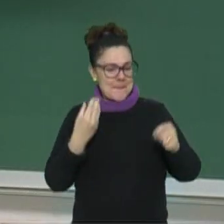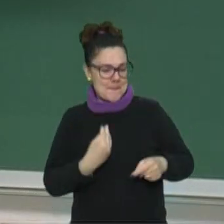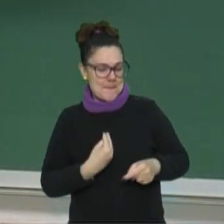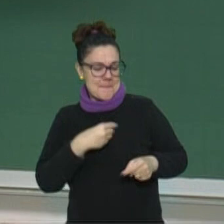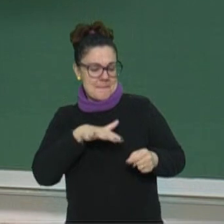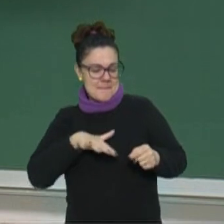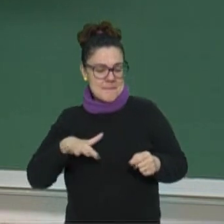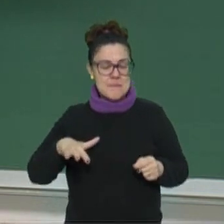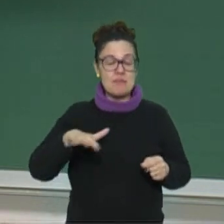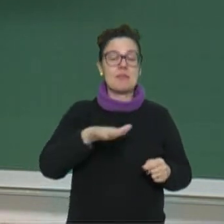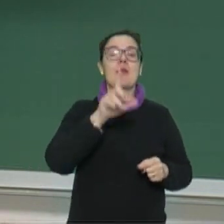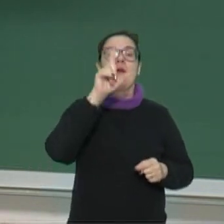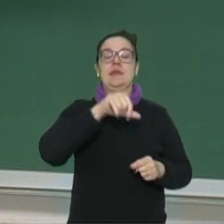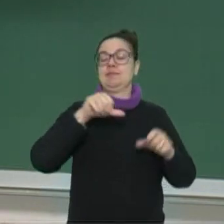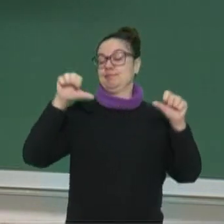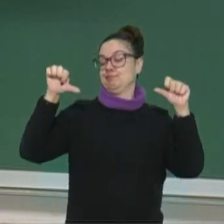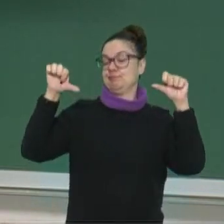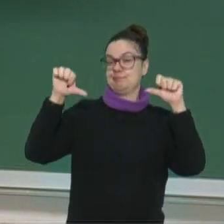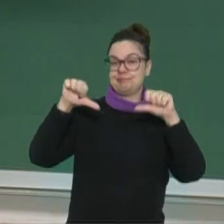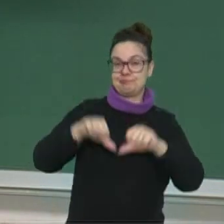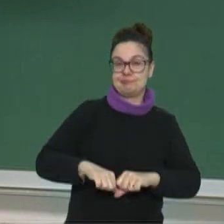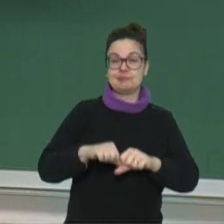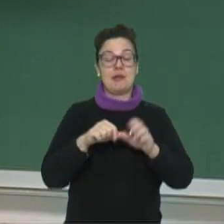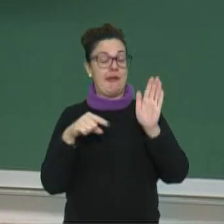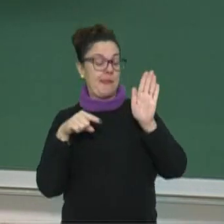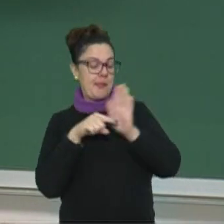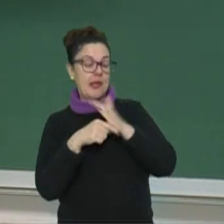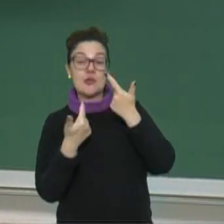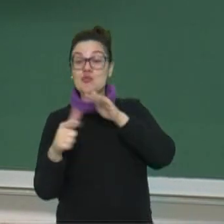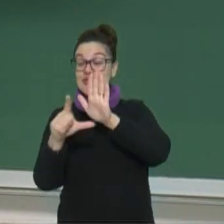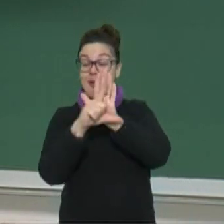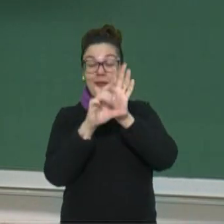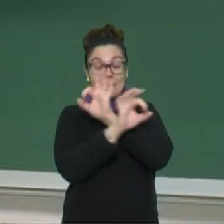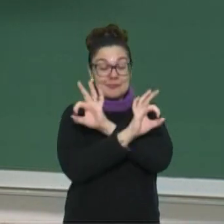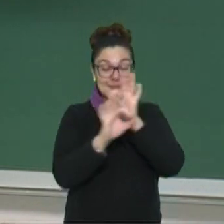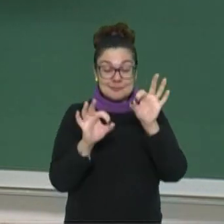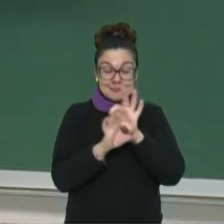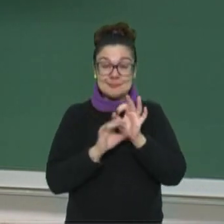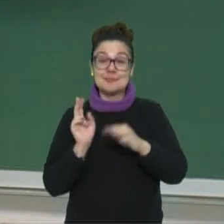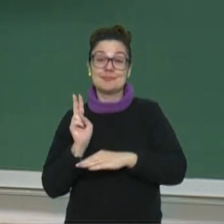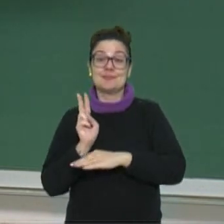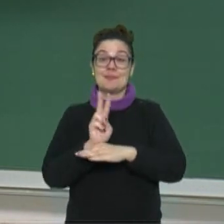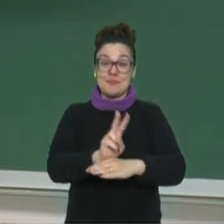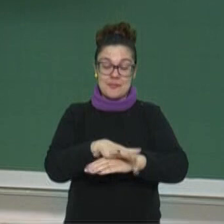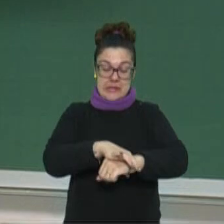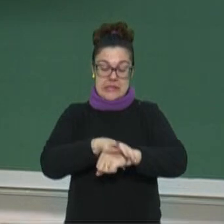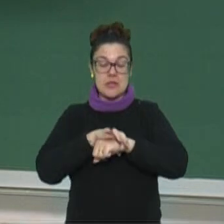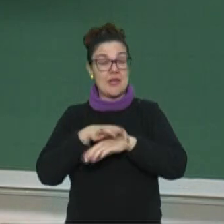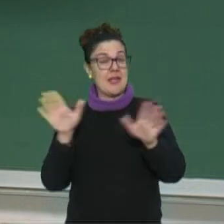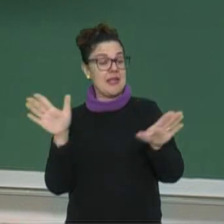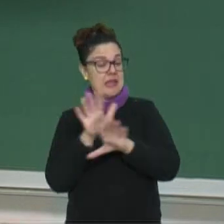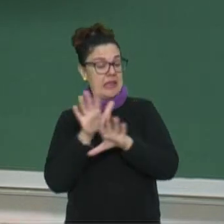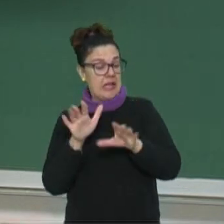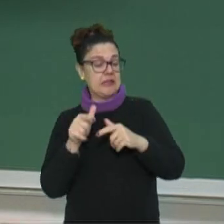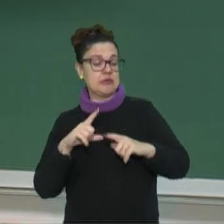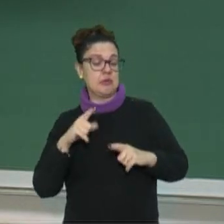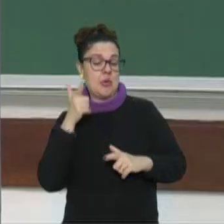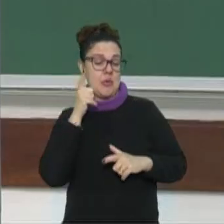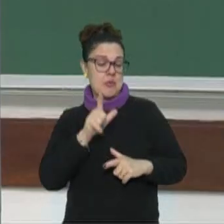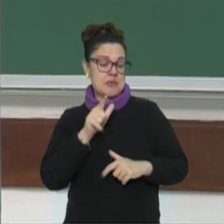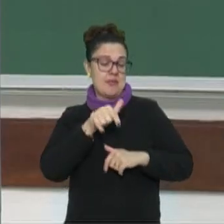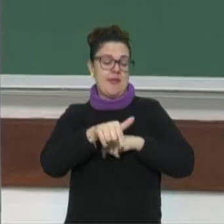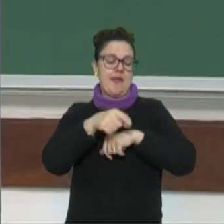de trabalho eram bastante ruins. Não havia nenhuma lei que protegesse esses trabalhadores e nada que garantisse aí jornada